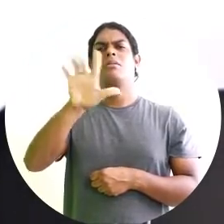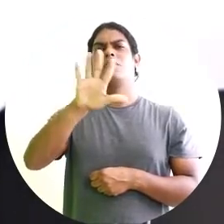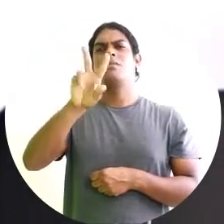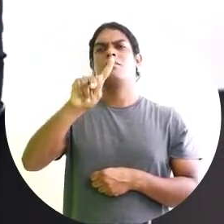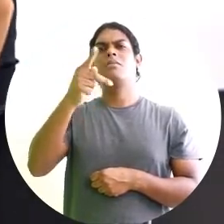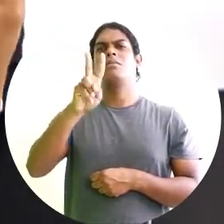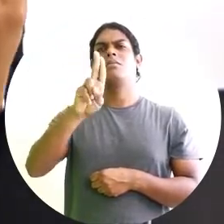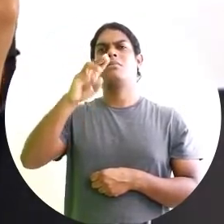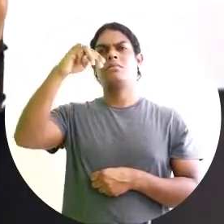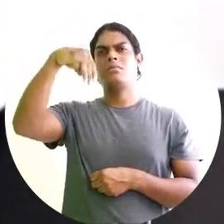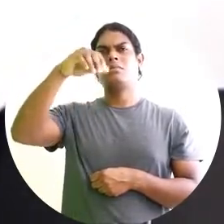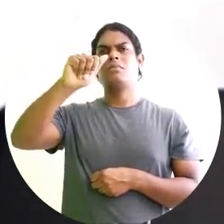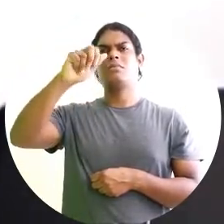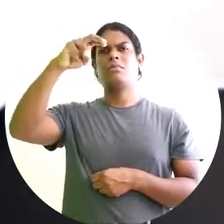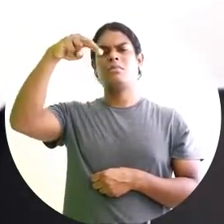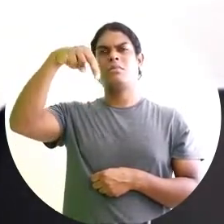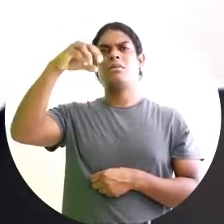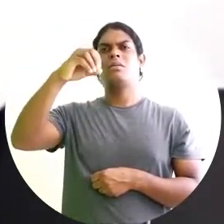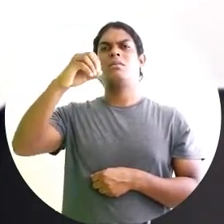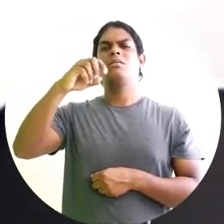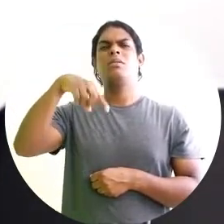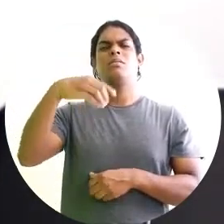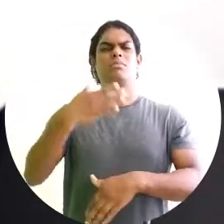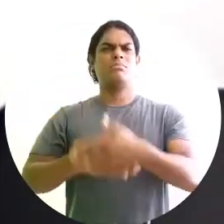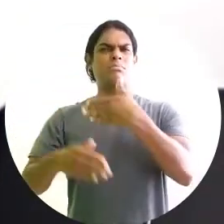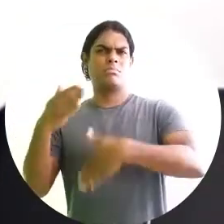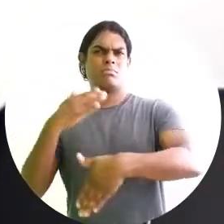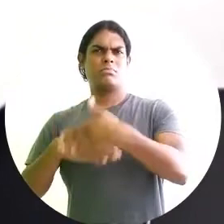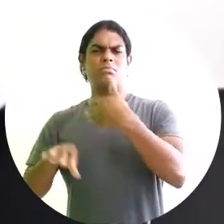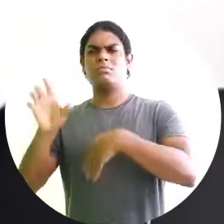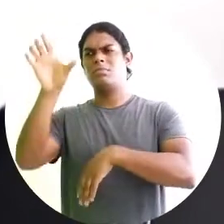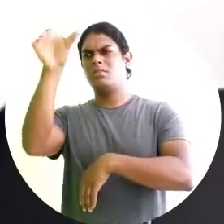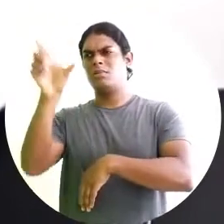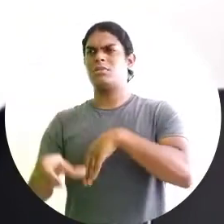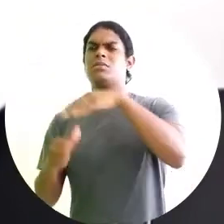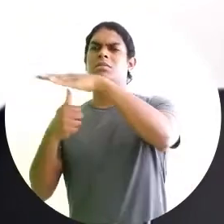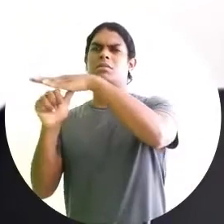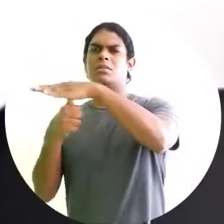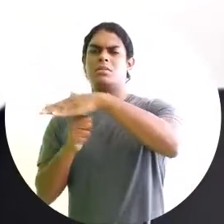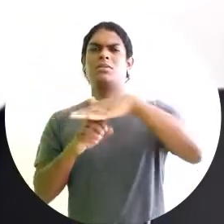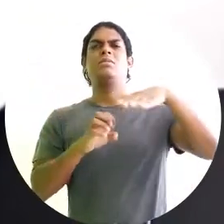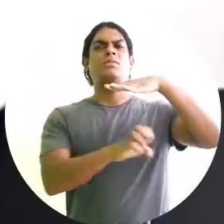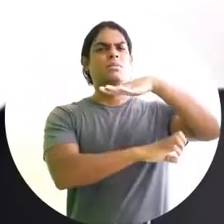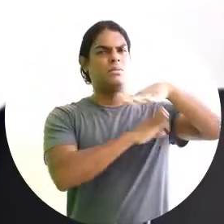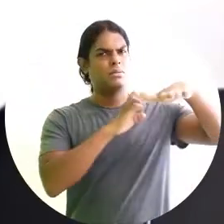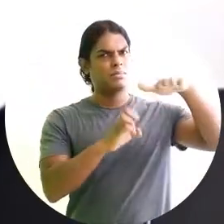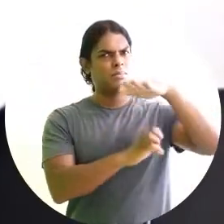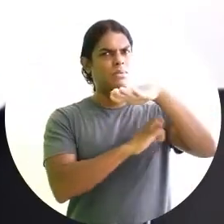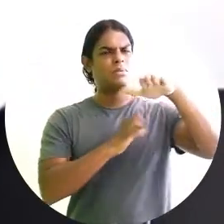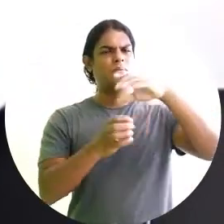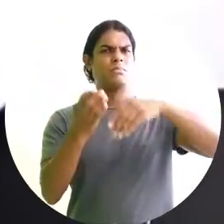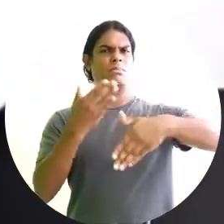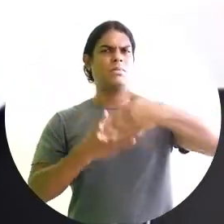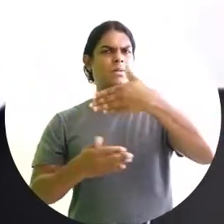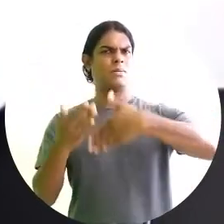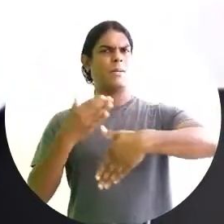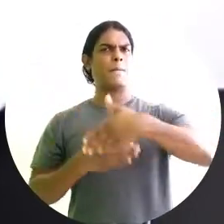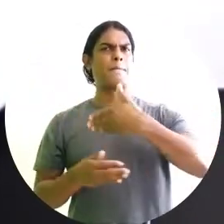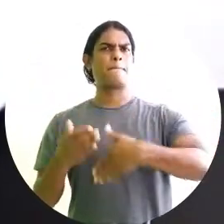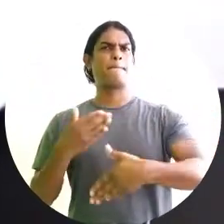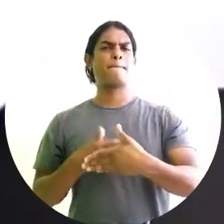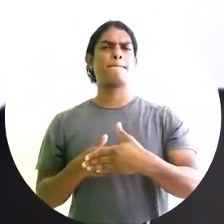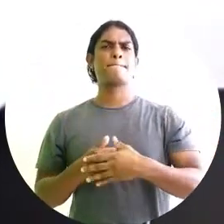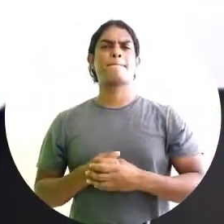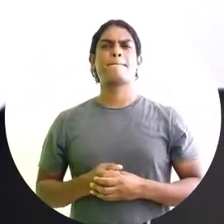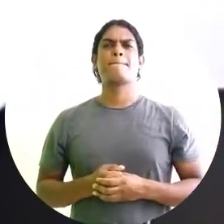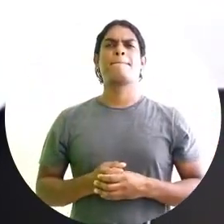essa relação empregado-empregador foi muito instituída e foi denominada, conceituada assim, principalmente no Brasil,